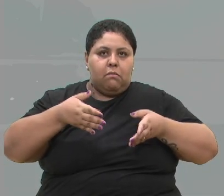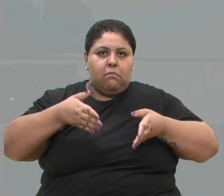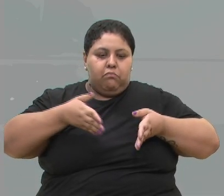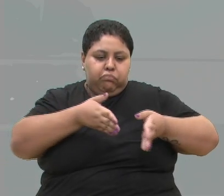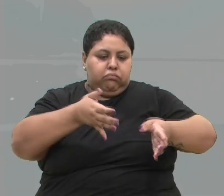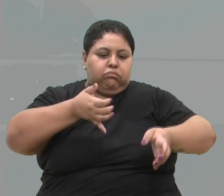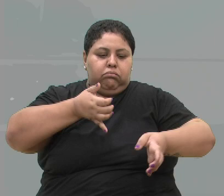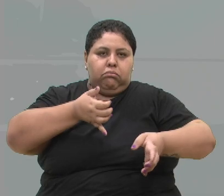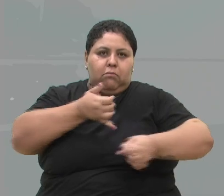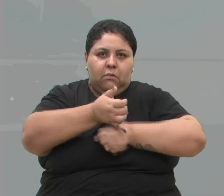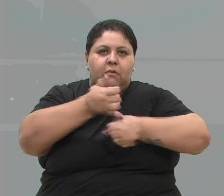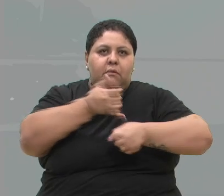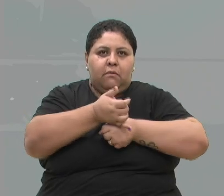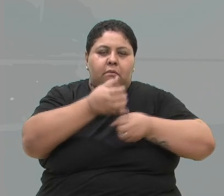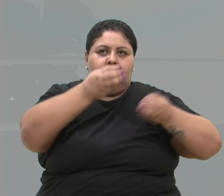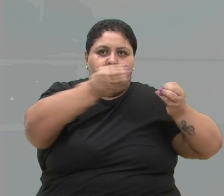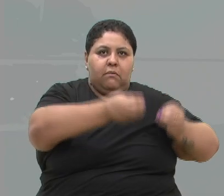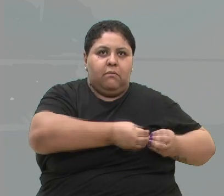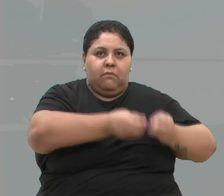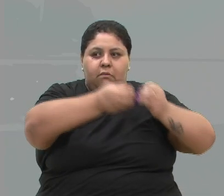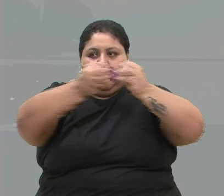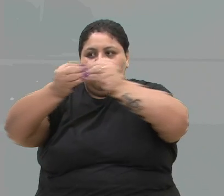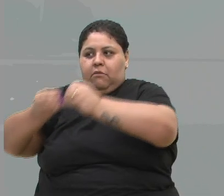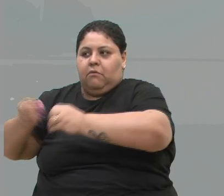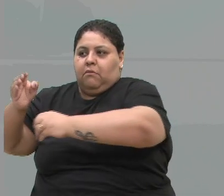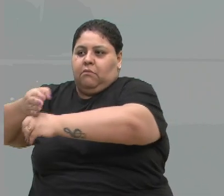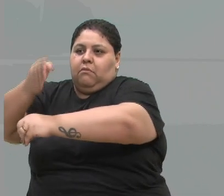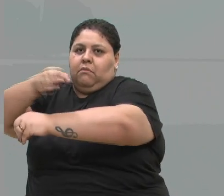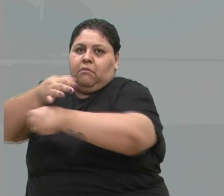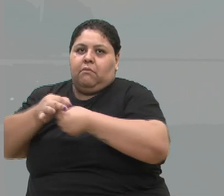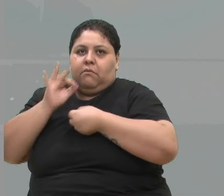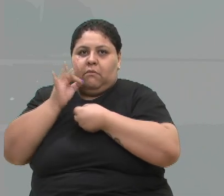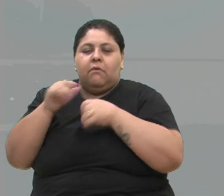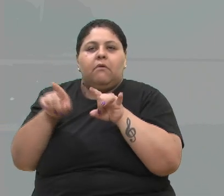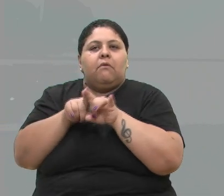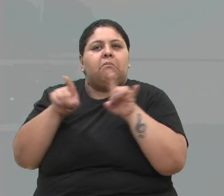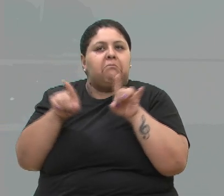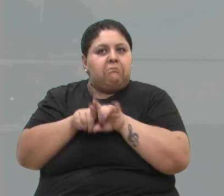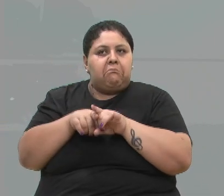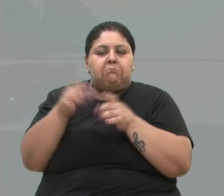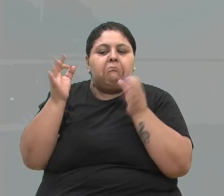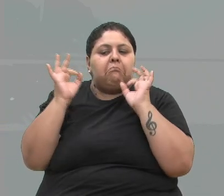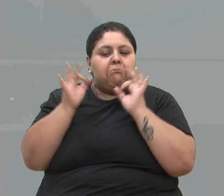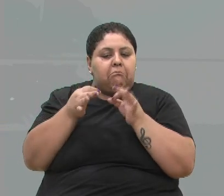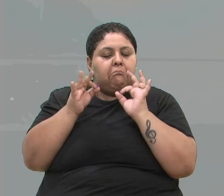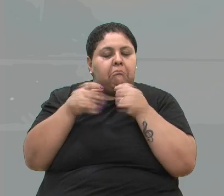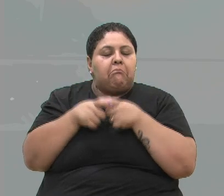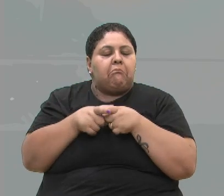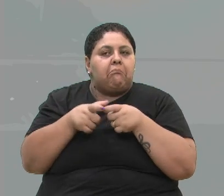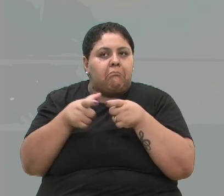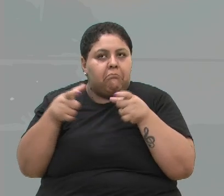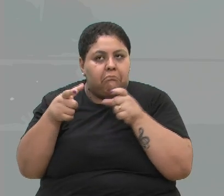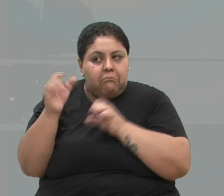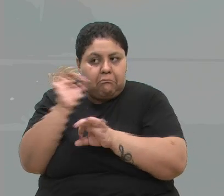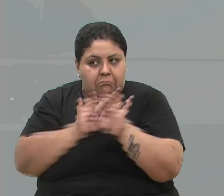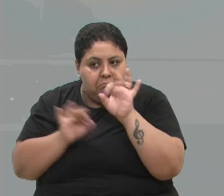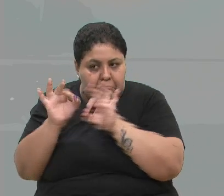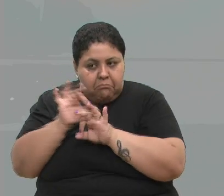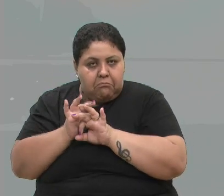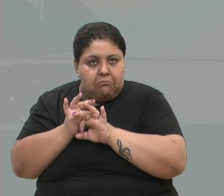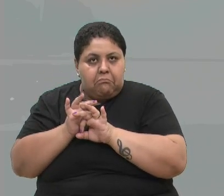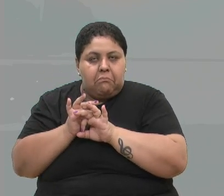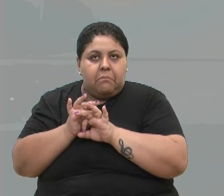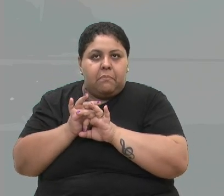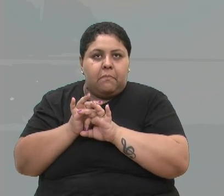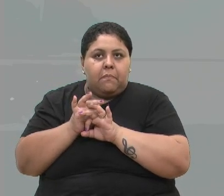para Parque da Festa da Uva, onde também vai ser uma grande feira. Os organizadores da feira